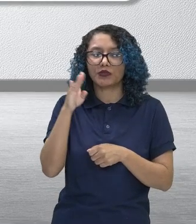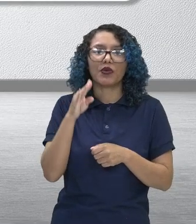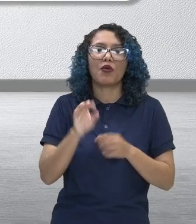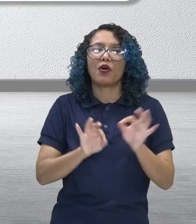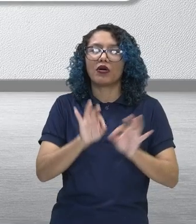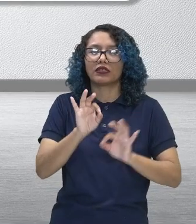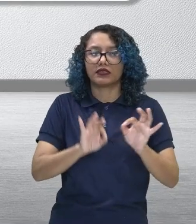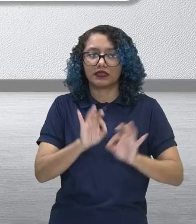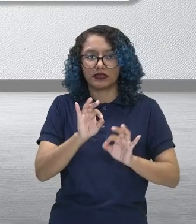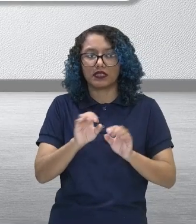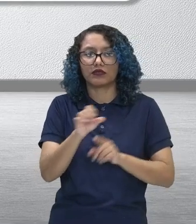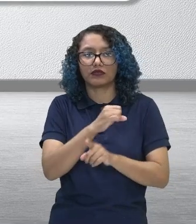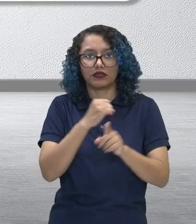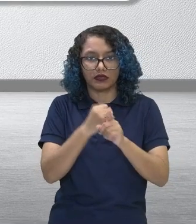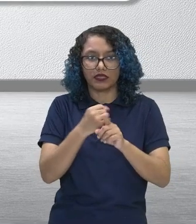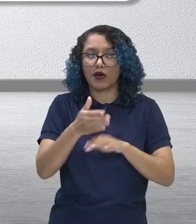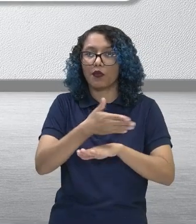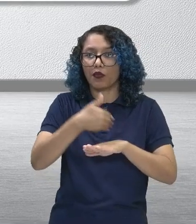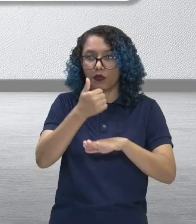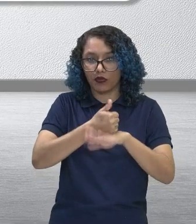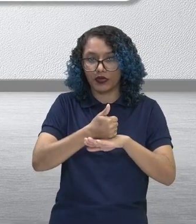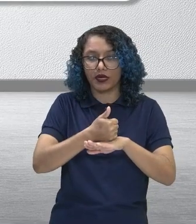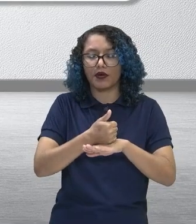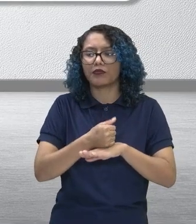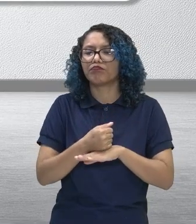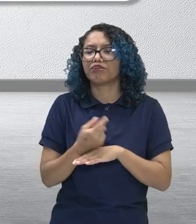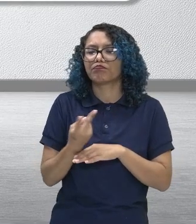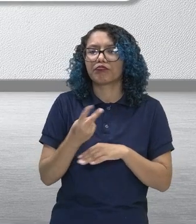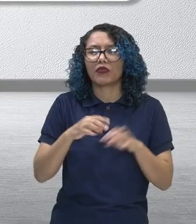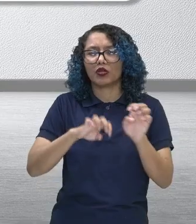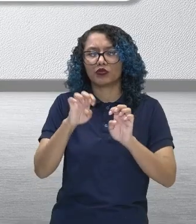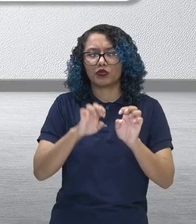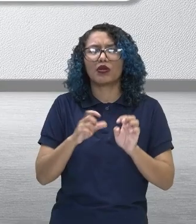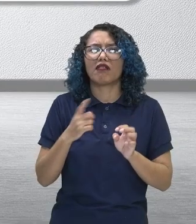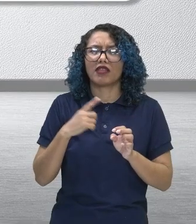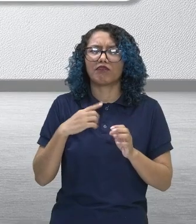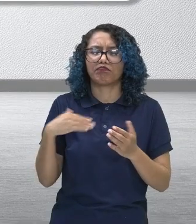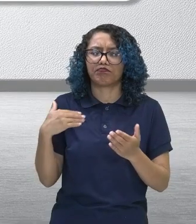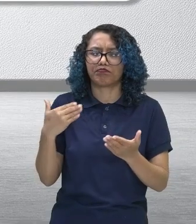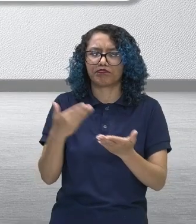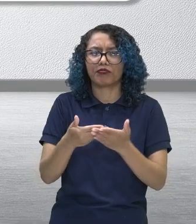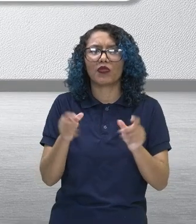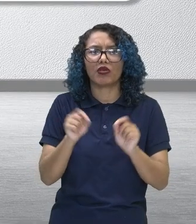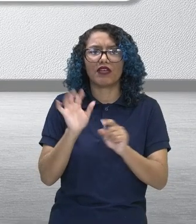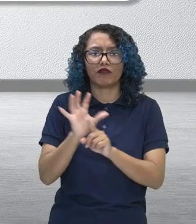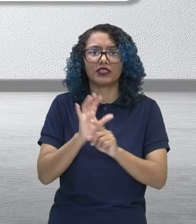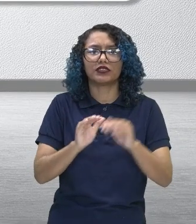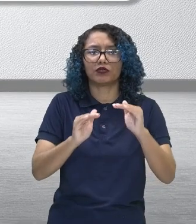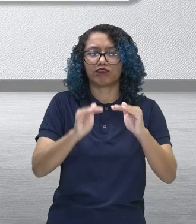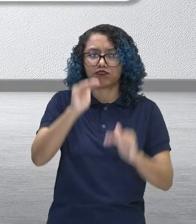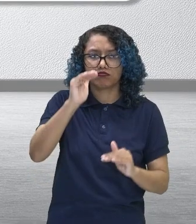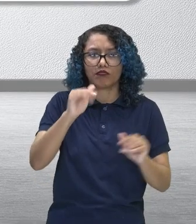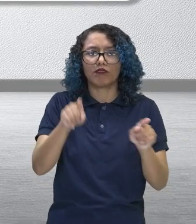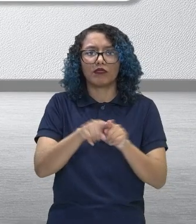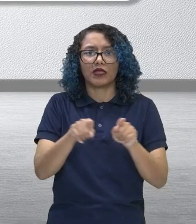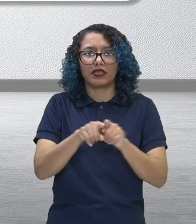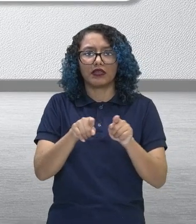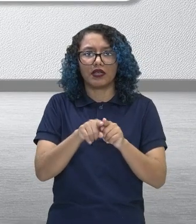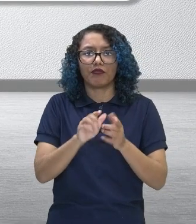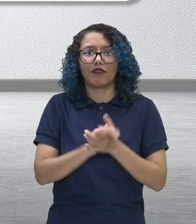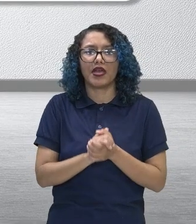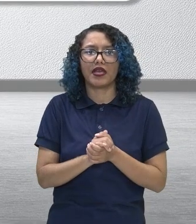socioeconômica colonial, e essas estruturas perpetuaram desigualdades e impediram a formação de um